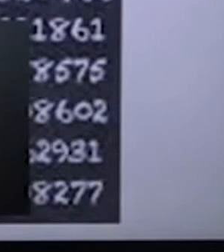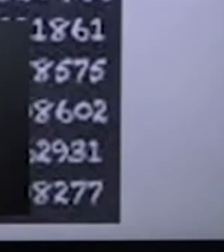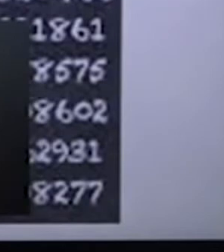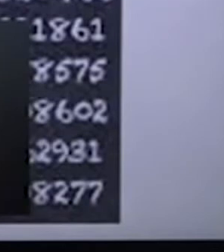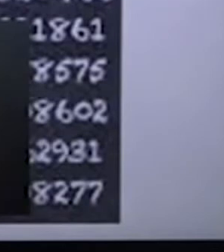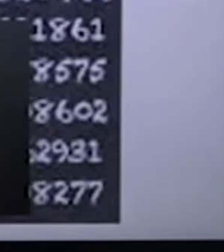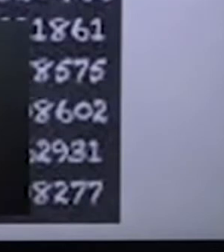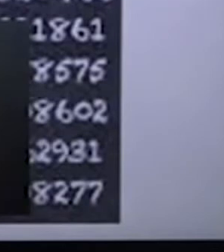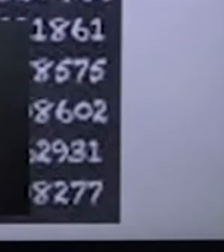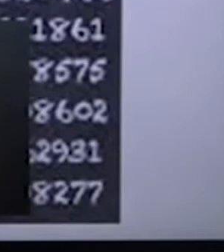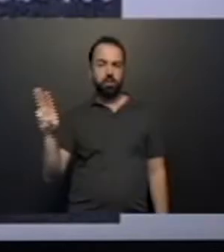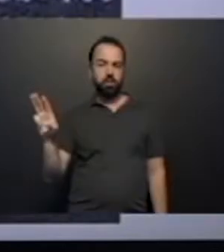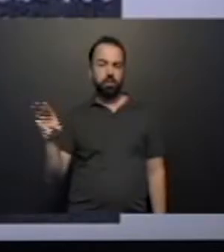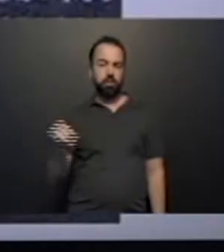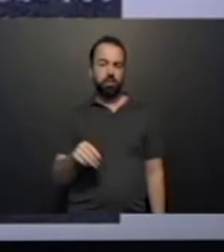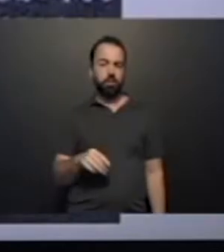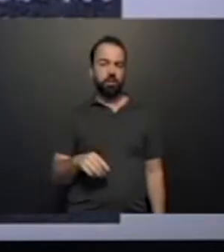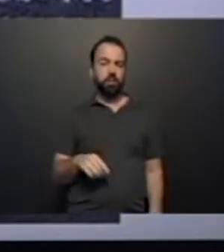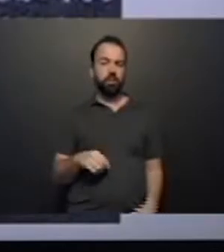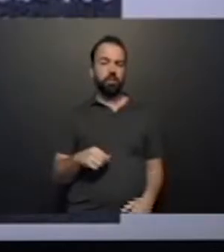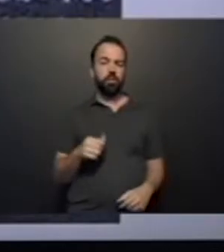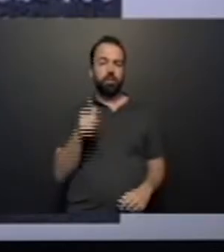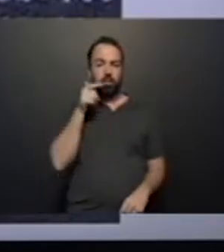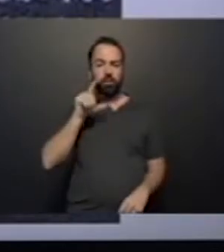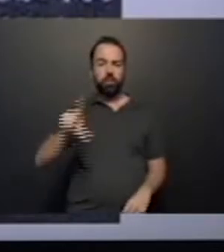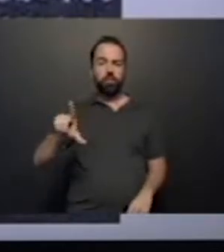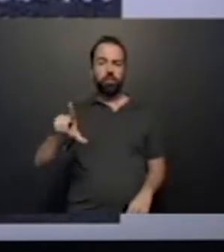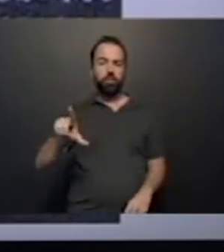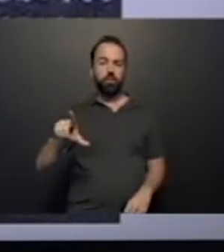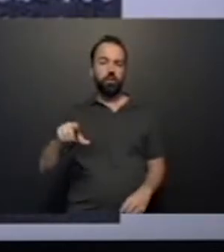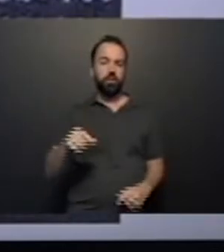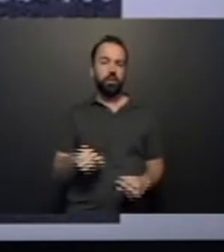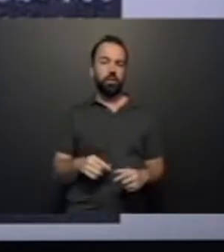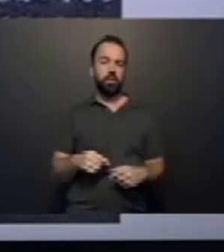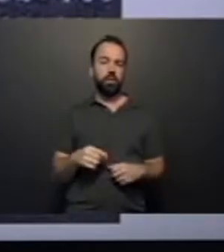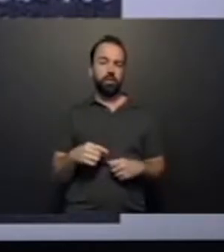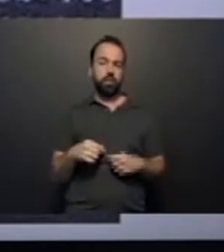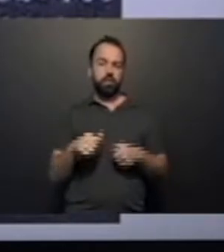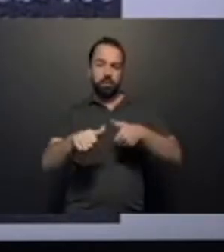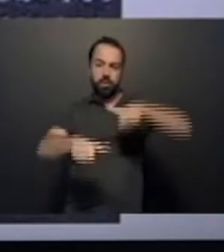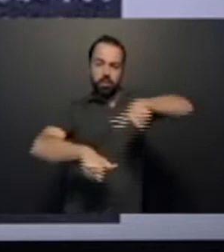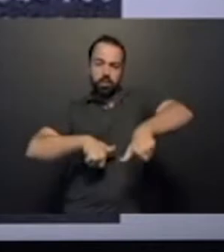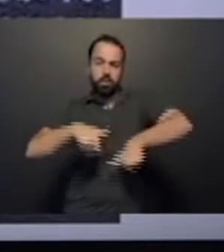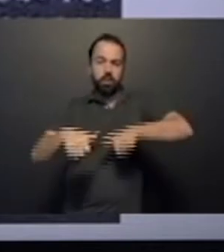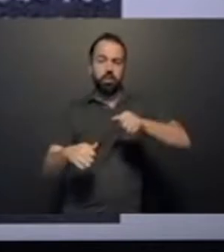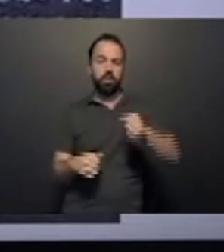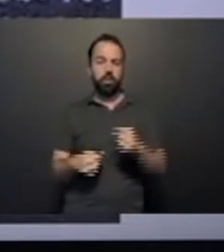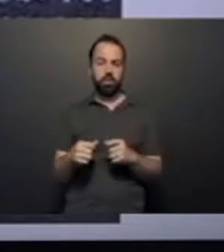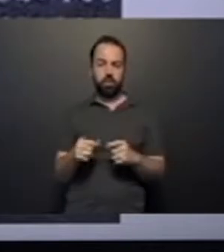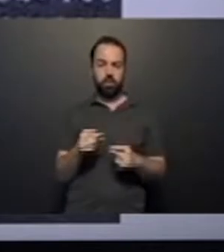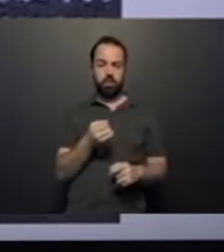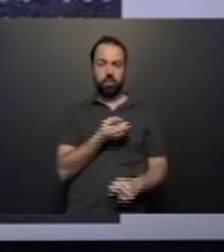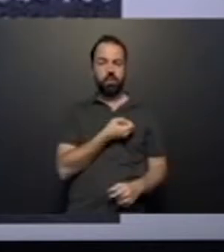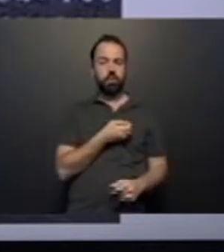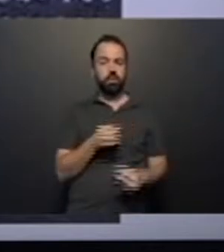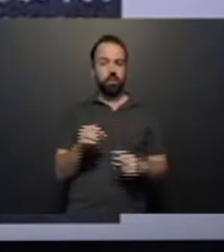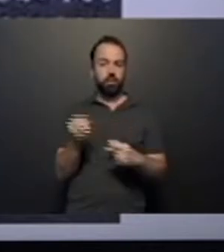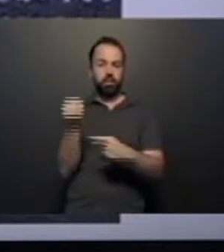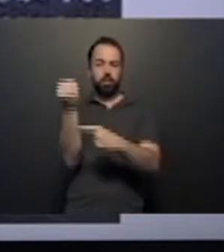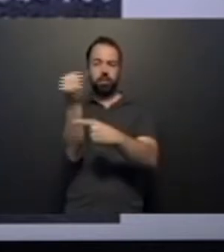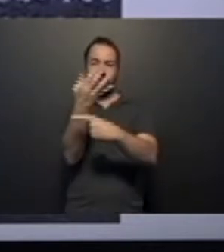0,3333 eu tenho como transformar essa dízima periódica numa fração que seria um